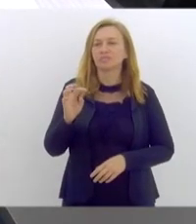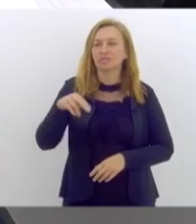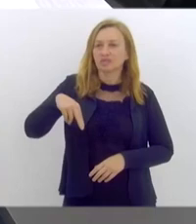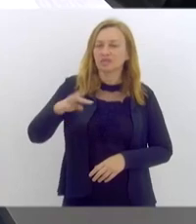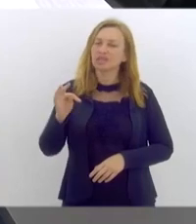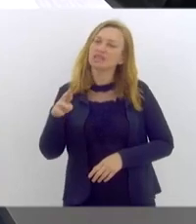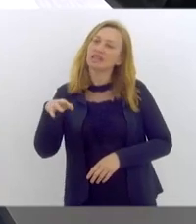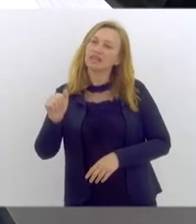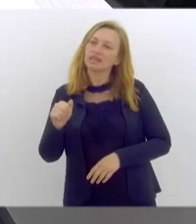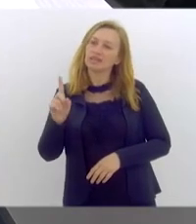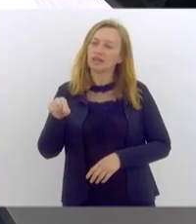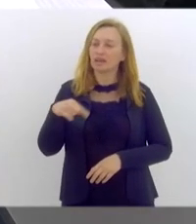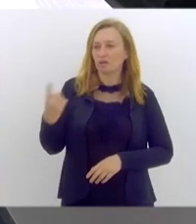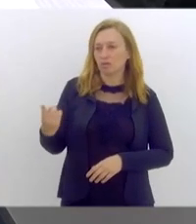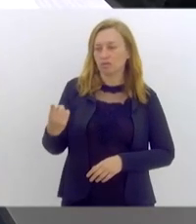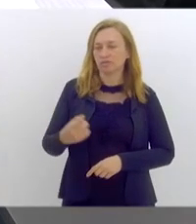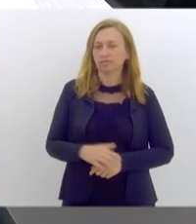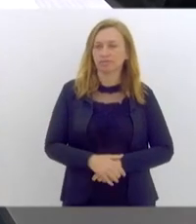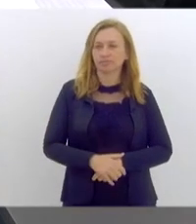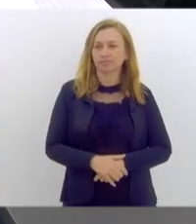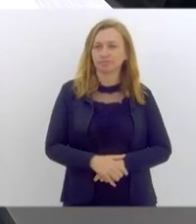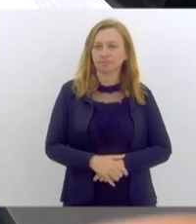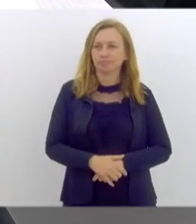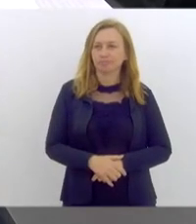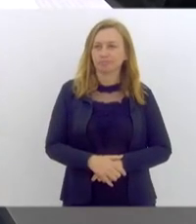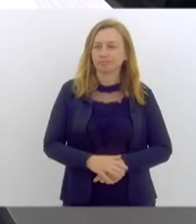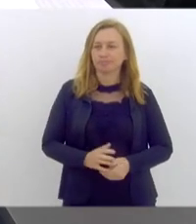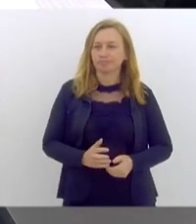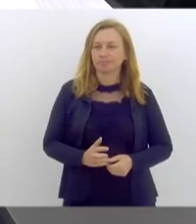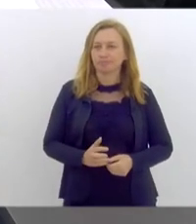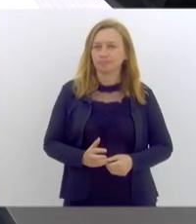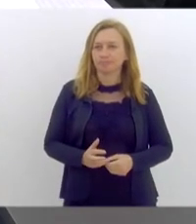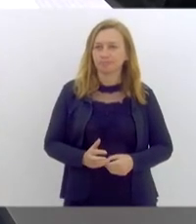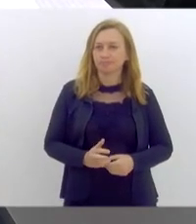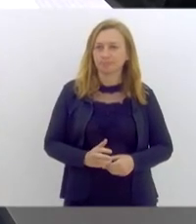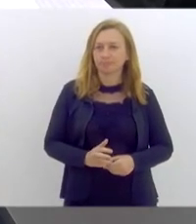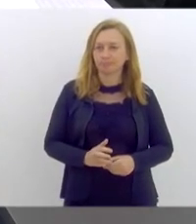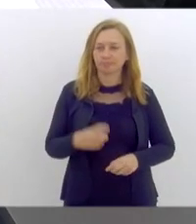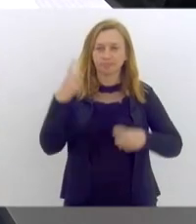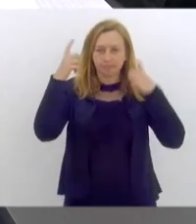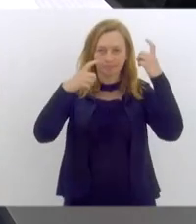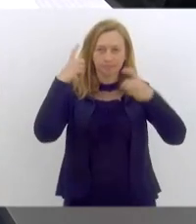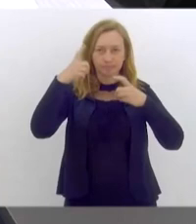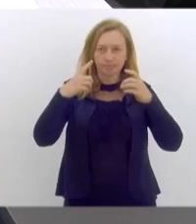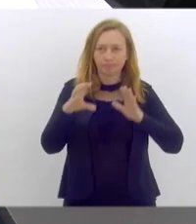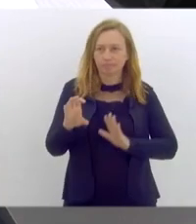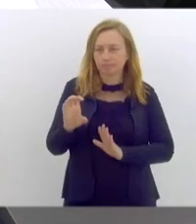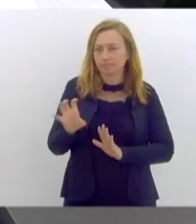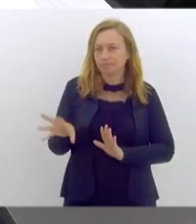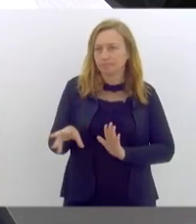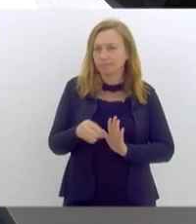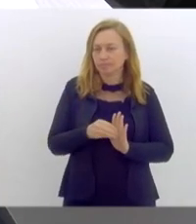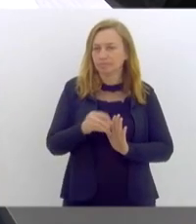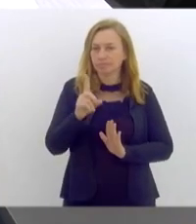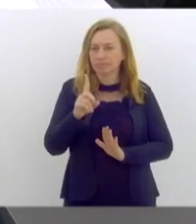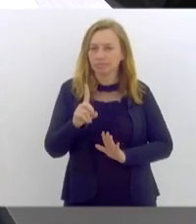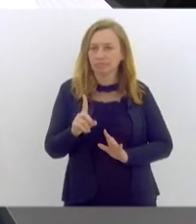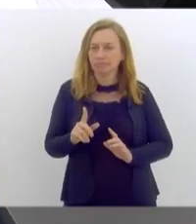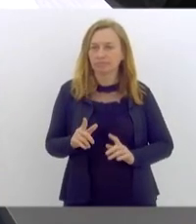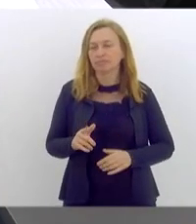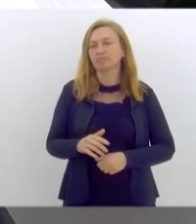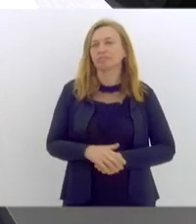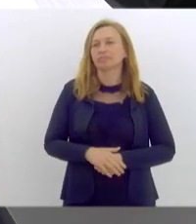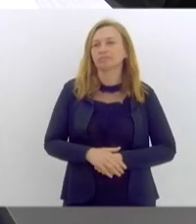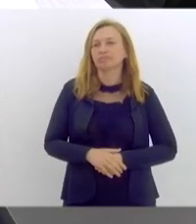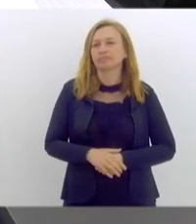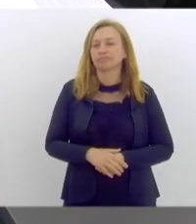Equidade é outra a preocupação da emenda é a minha a gente faz uma